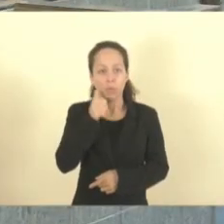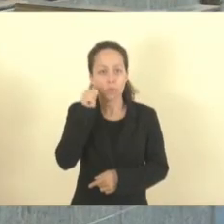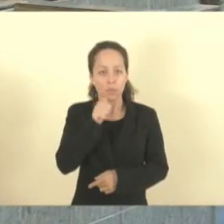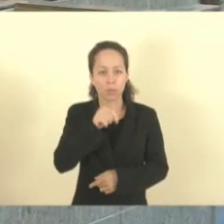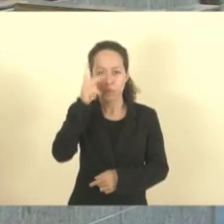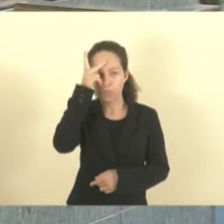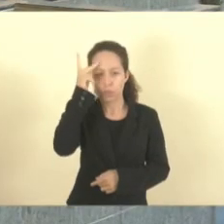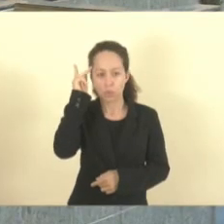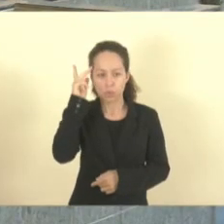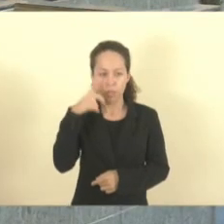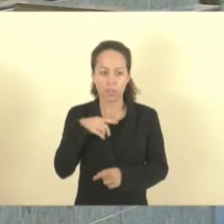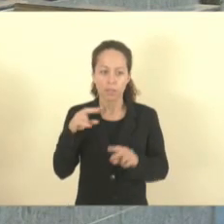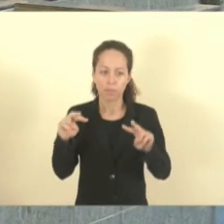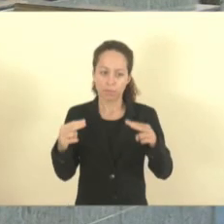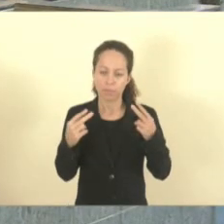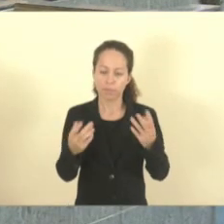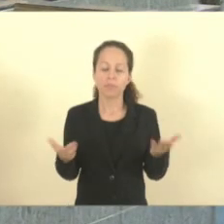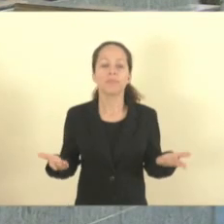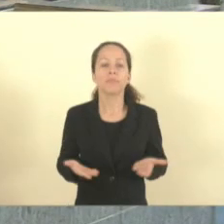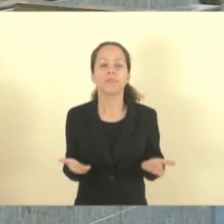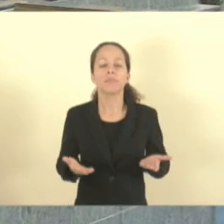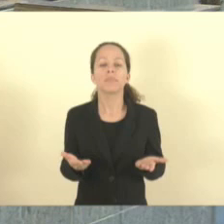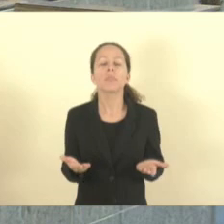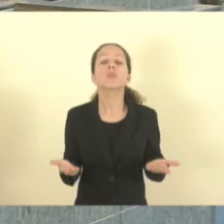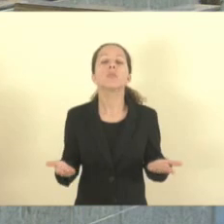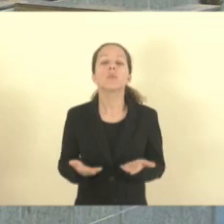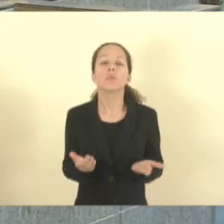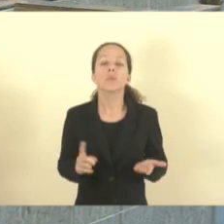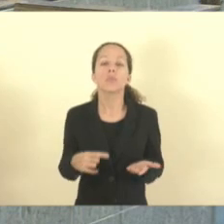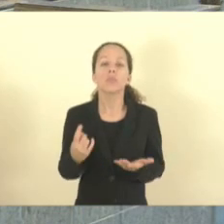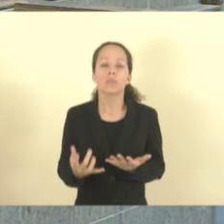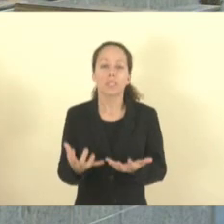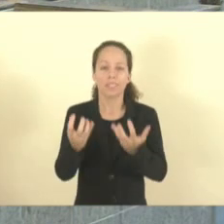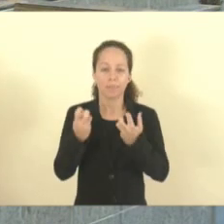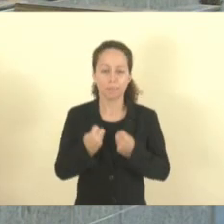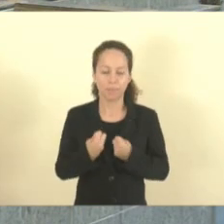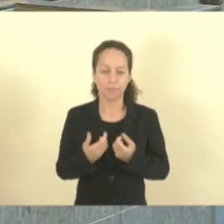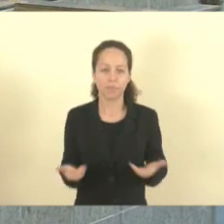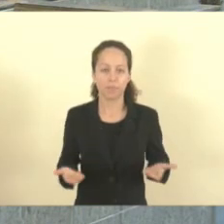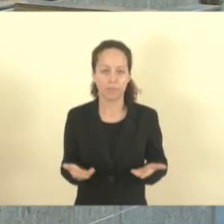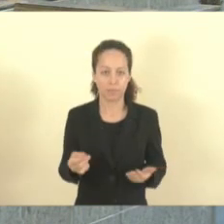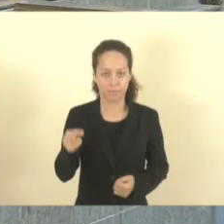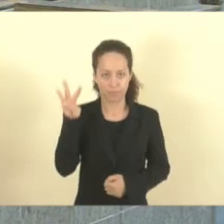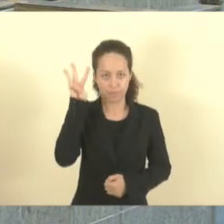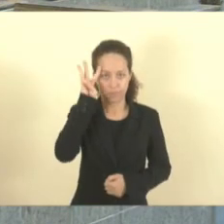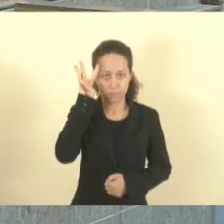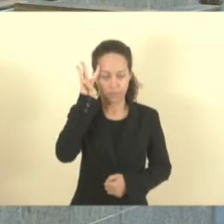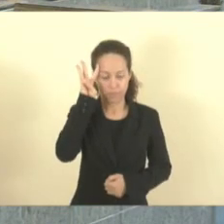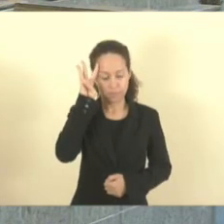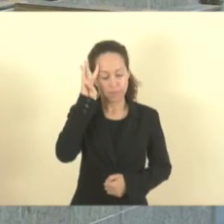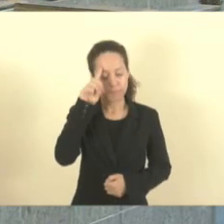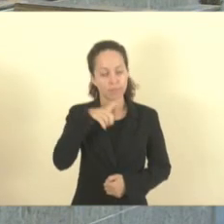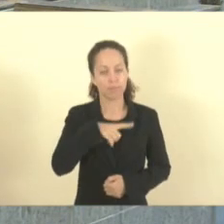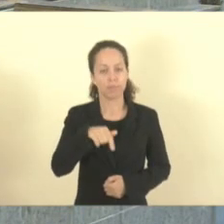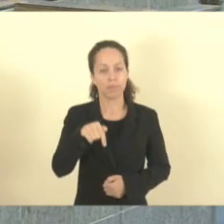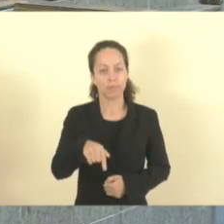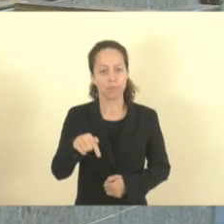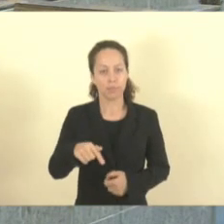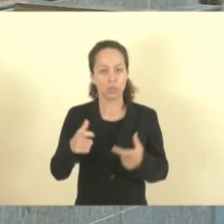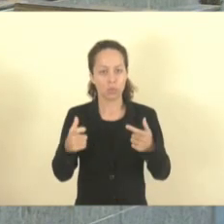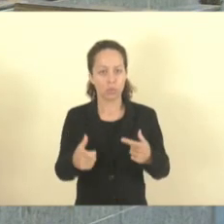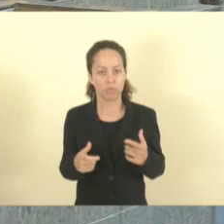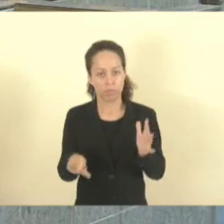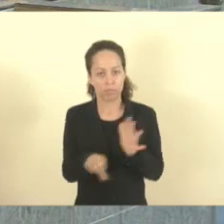nos assiste, nós estamos recebendo na tarde dessa terça-feira, nessa Casa de Leis,